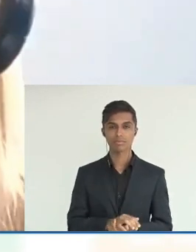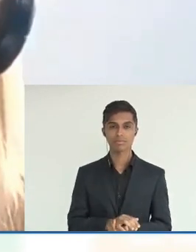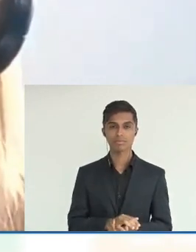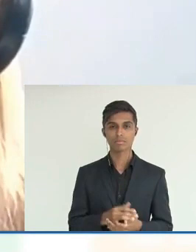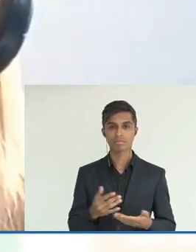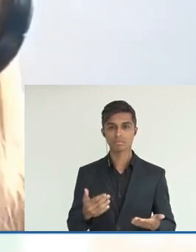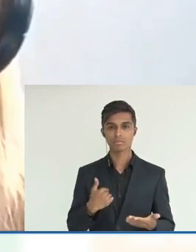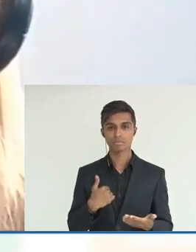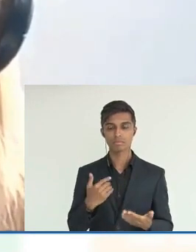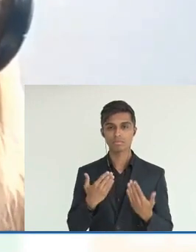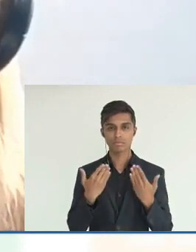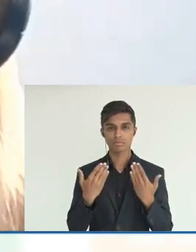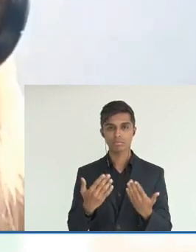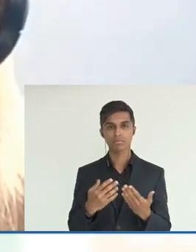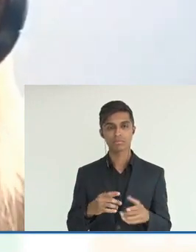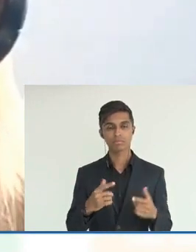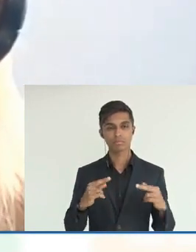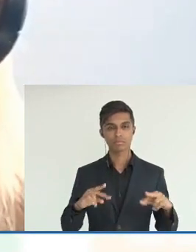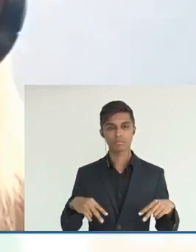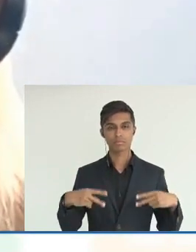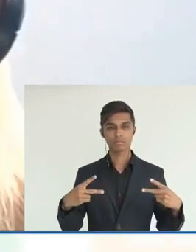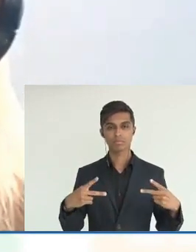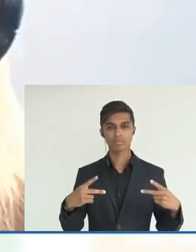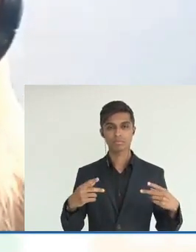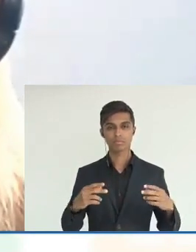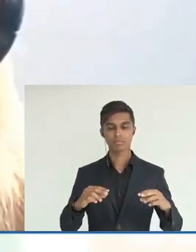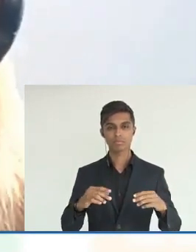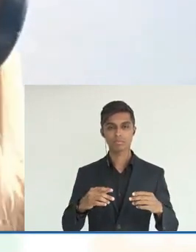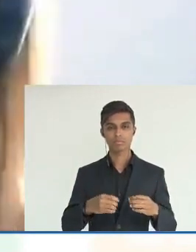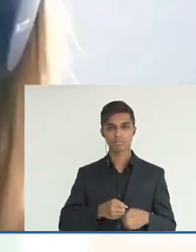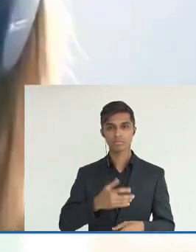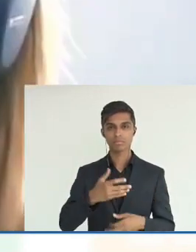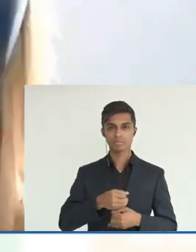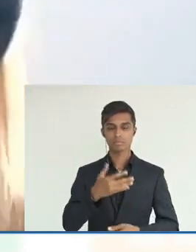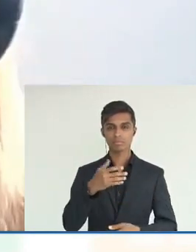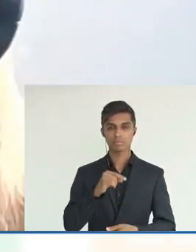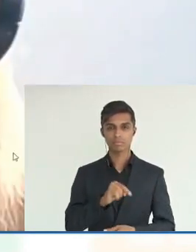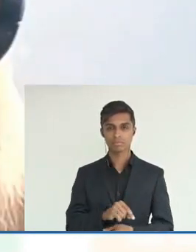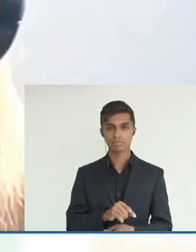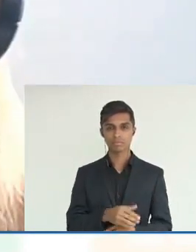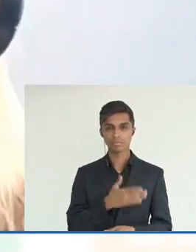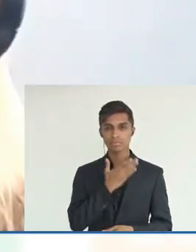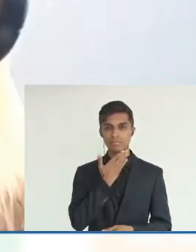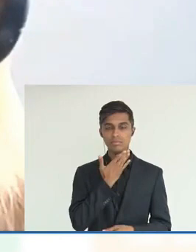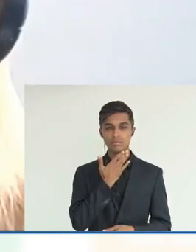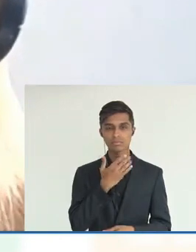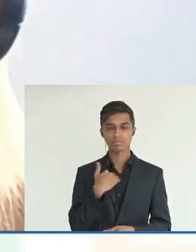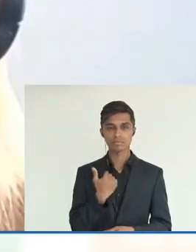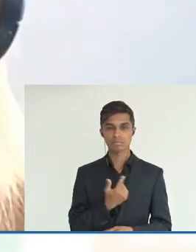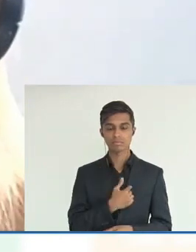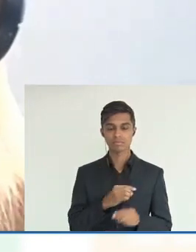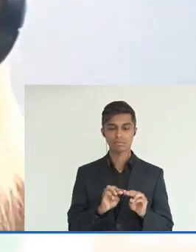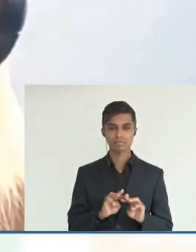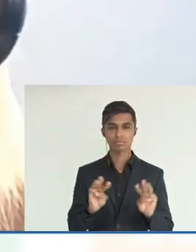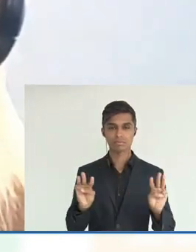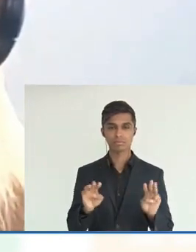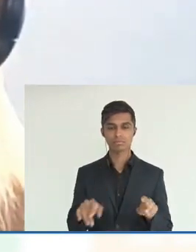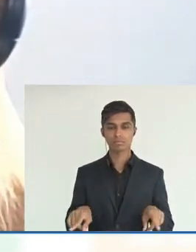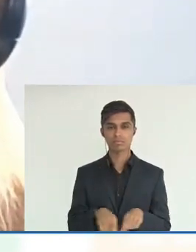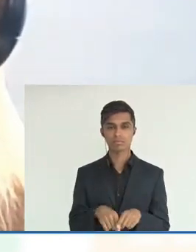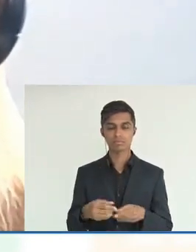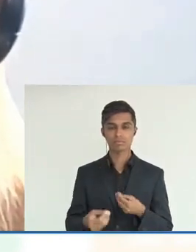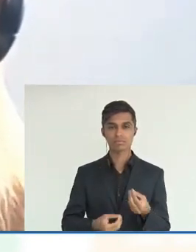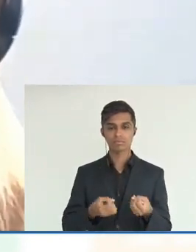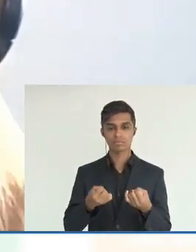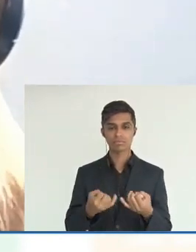Eu coloquei como link no chat, no bate-papo, o nosso site, e como foi falado